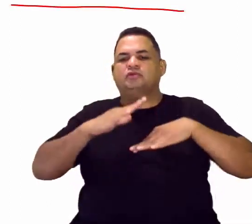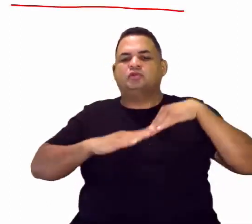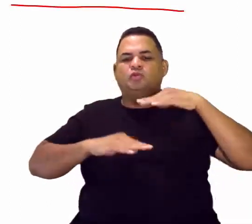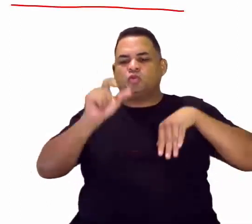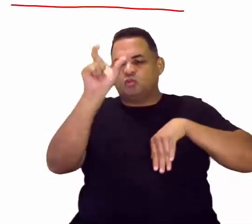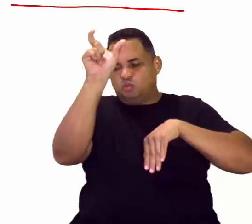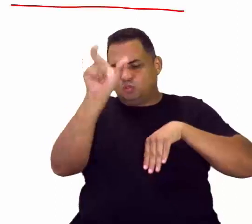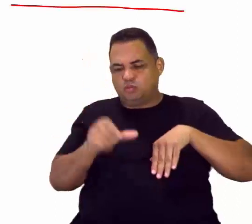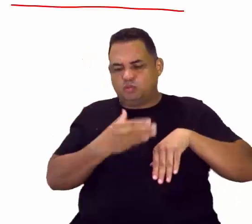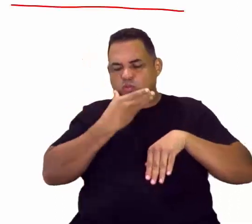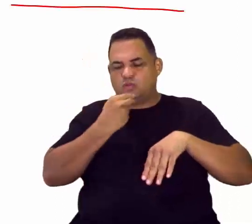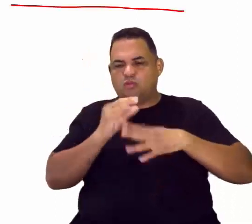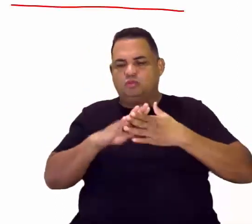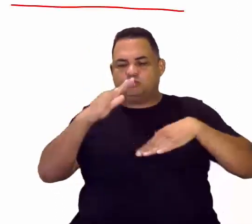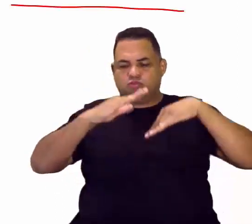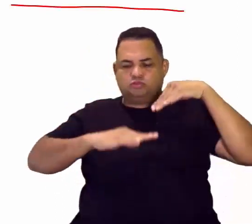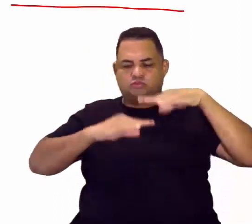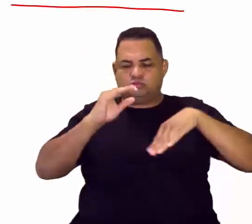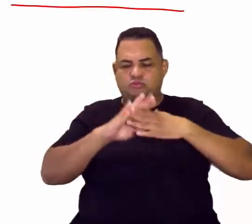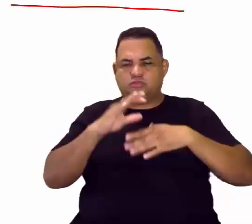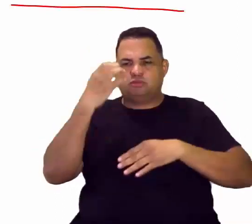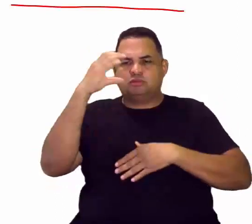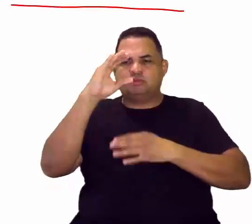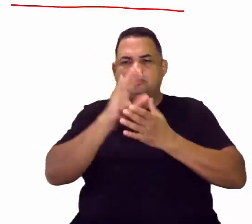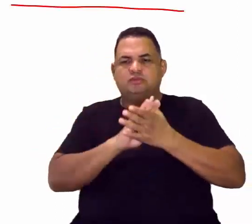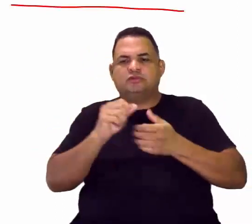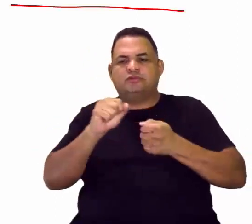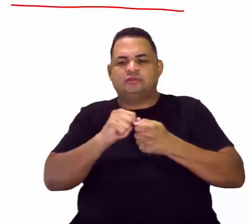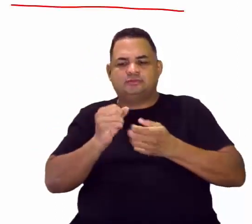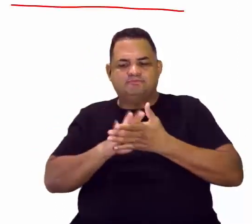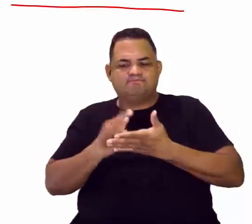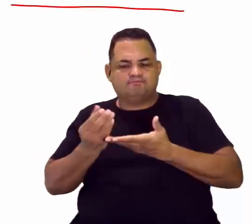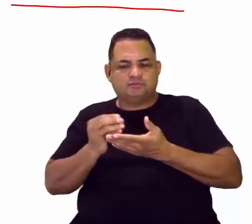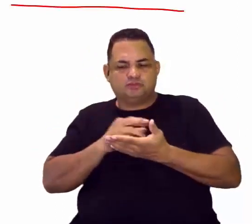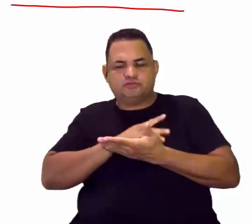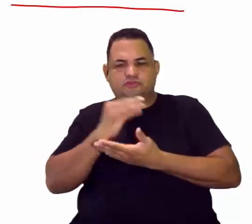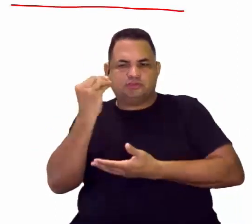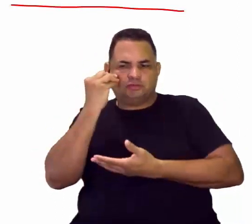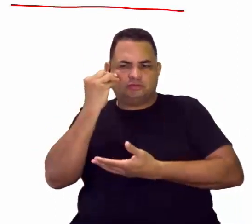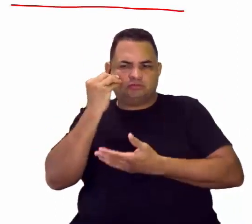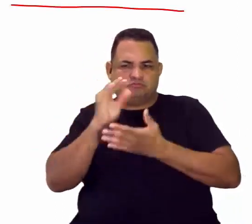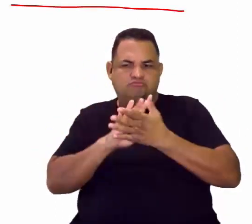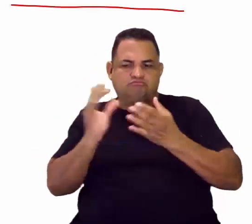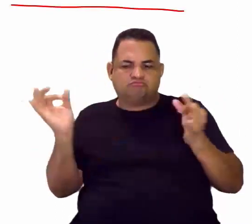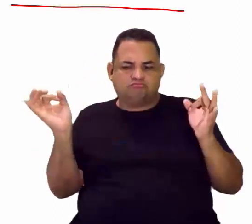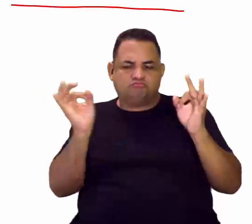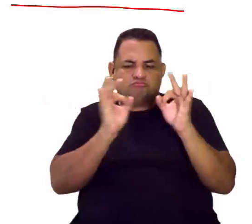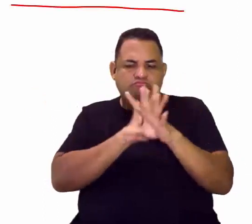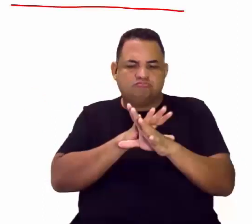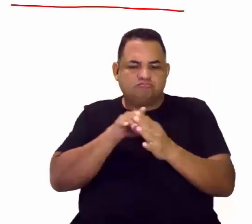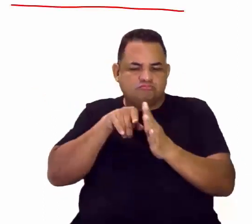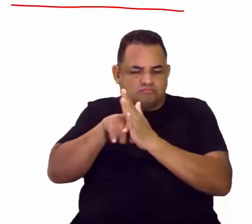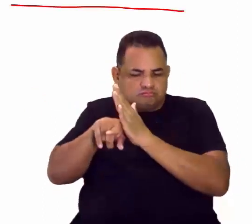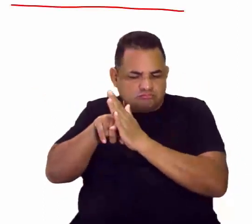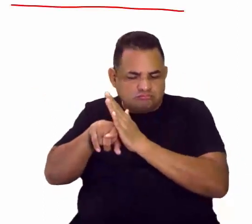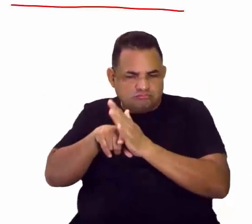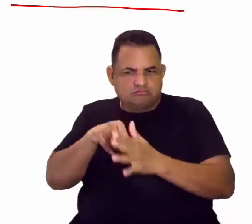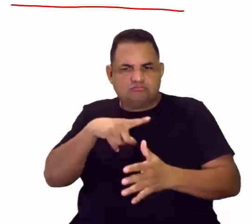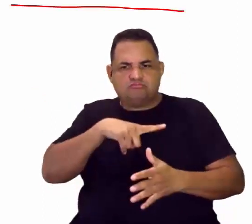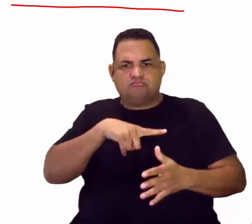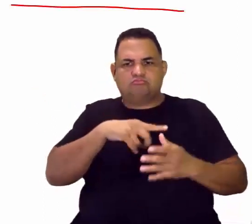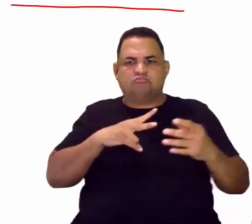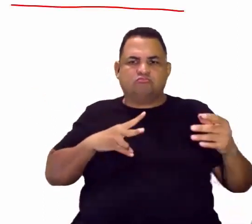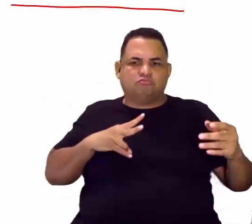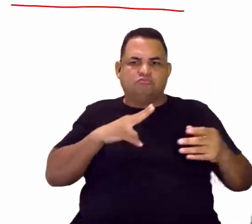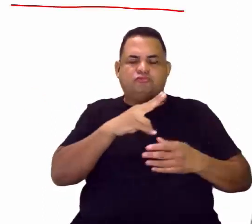que fez muitos experimentos e chegou a muitas conclusões, e daí denominadas